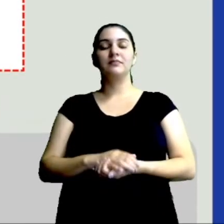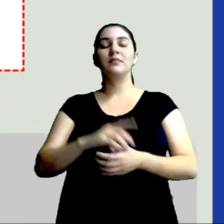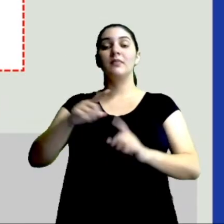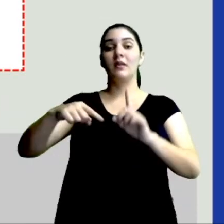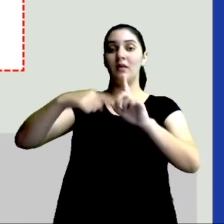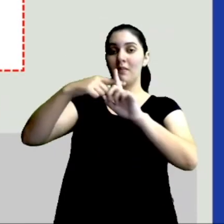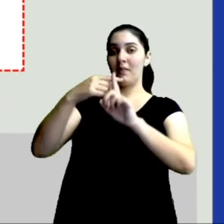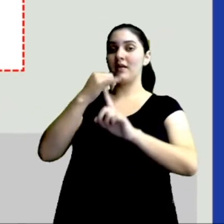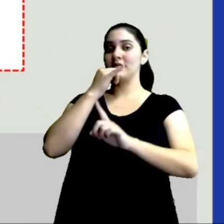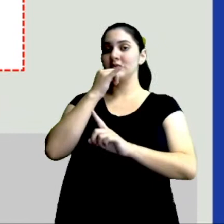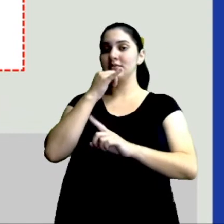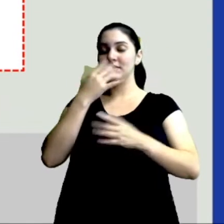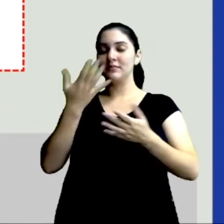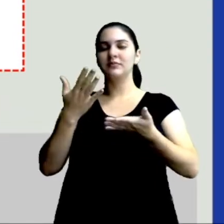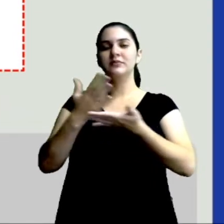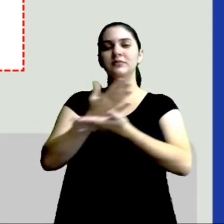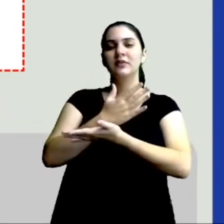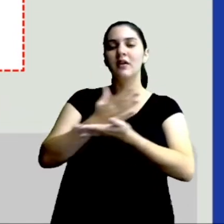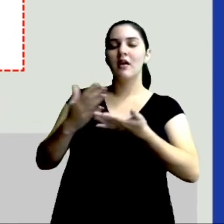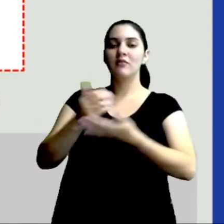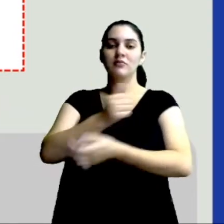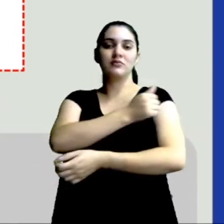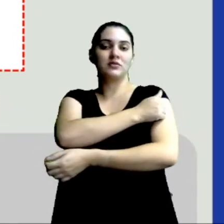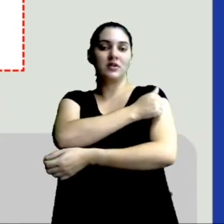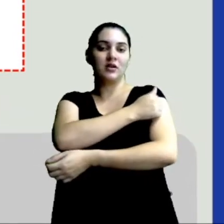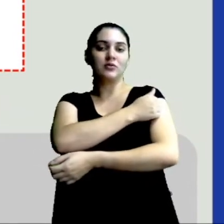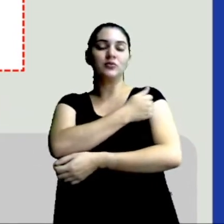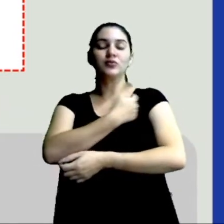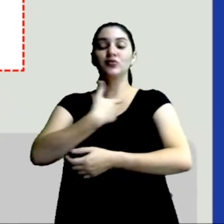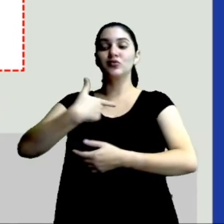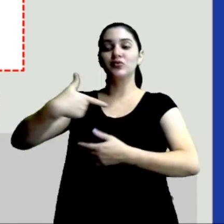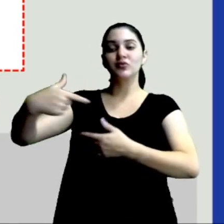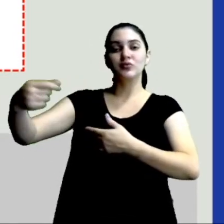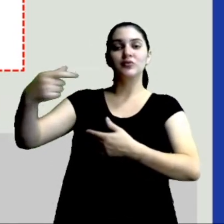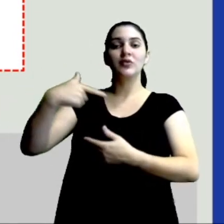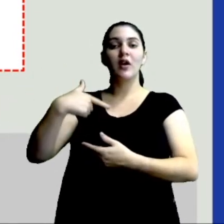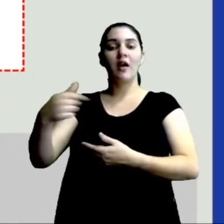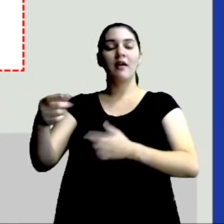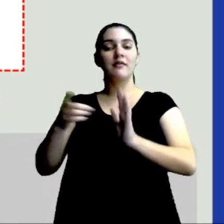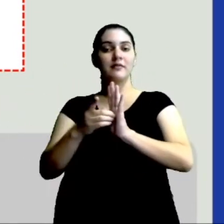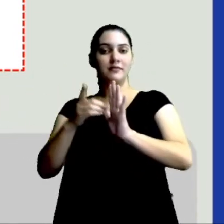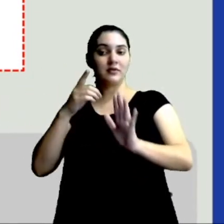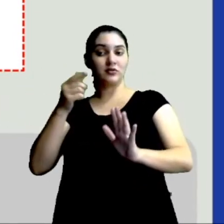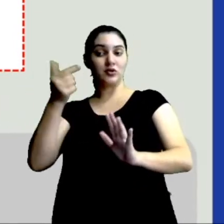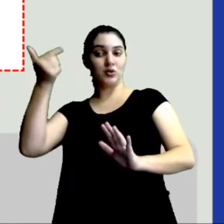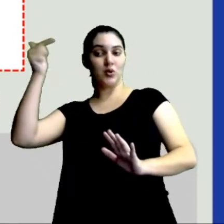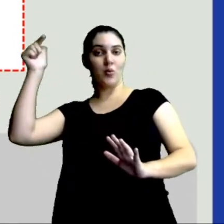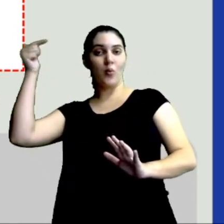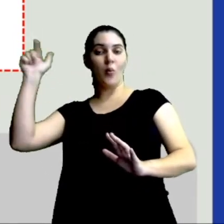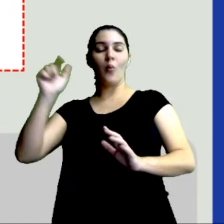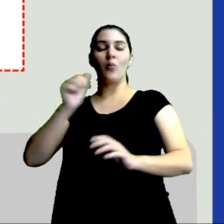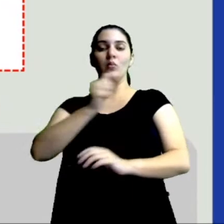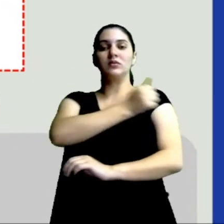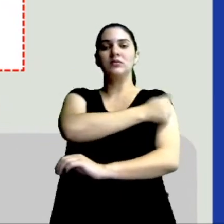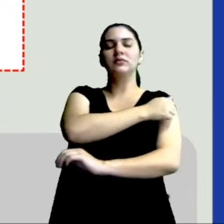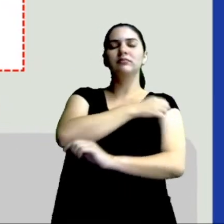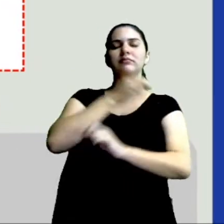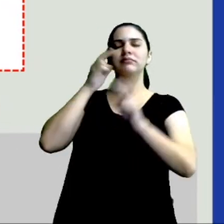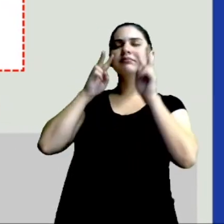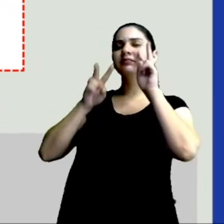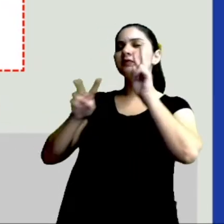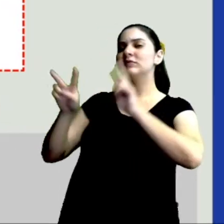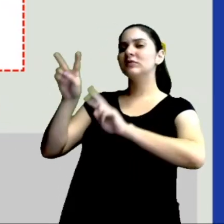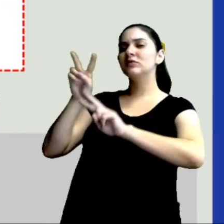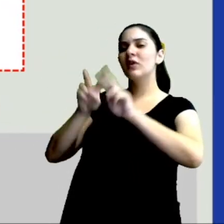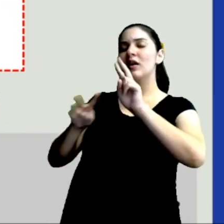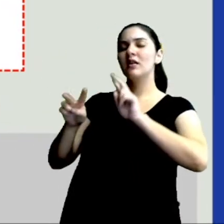Mais exemplos. Alguns alunos saíram mais cedo que outros alunos. Então, a gente observa que tem a